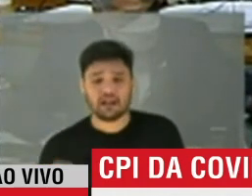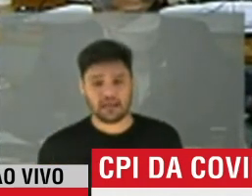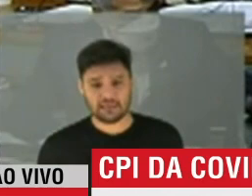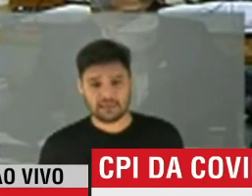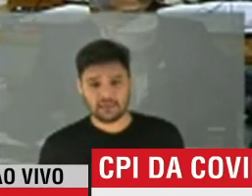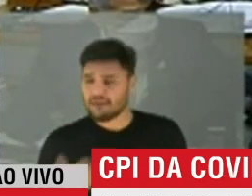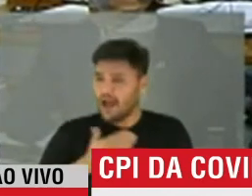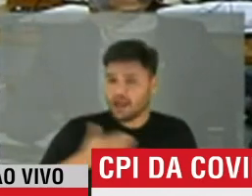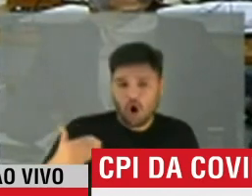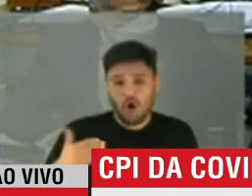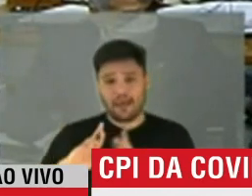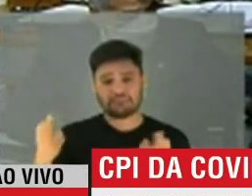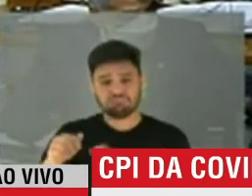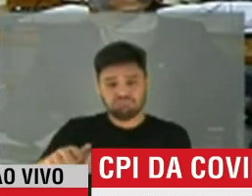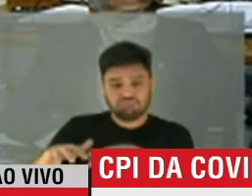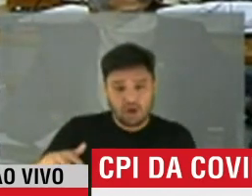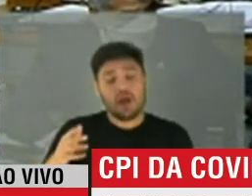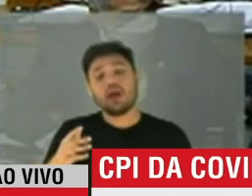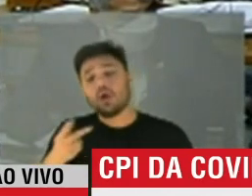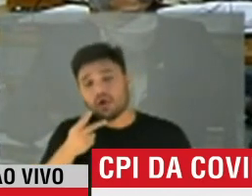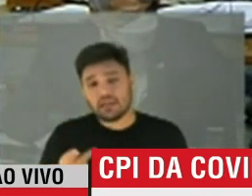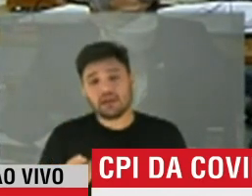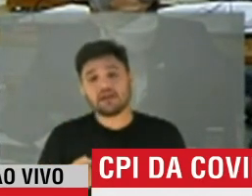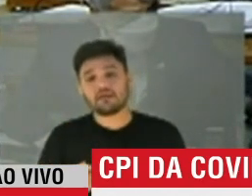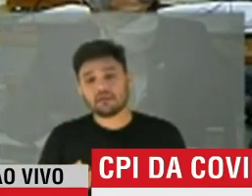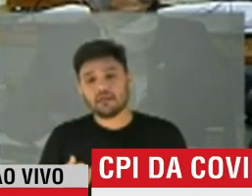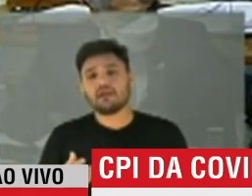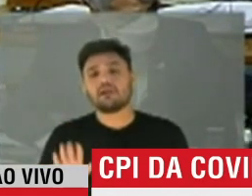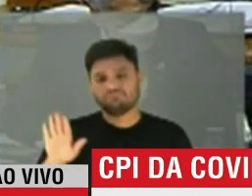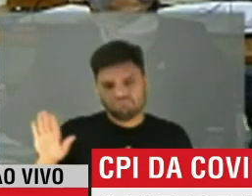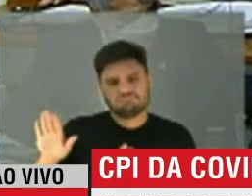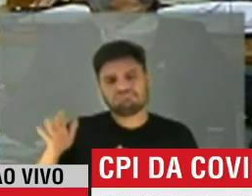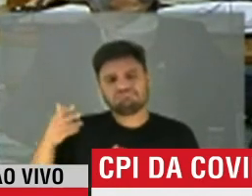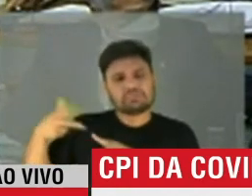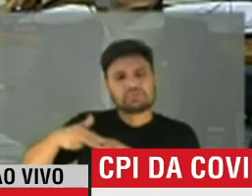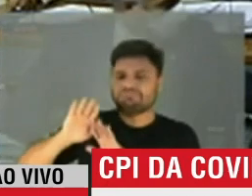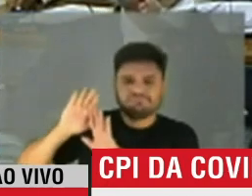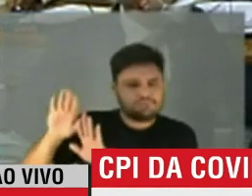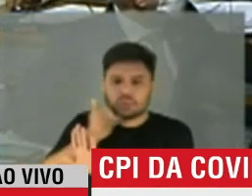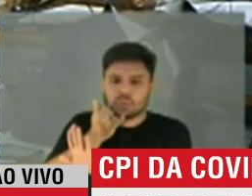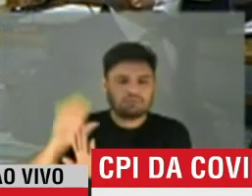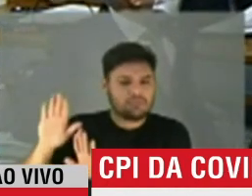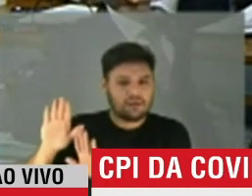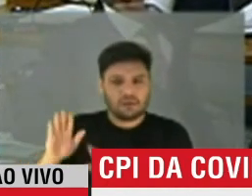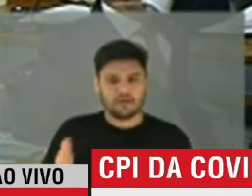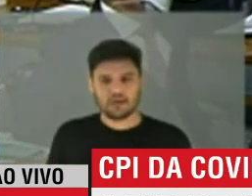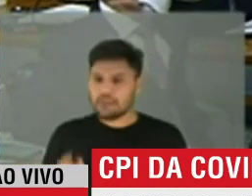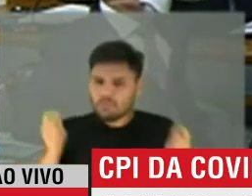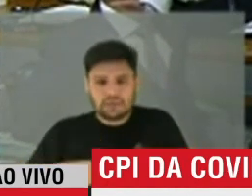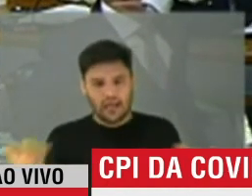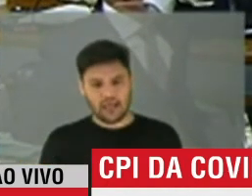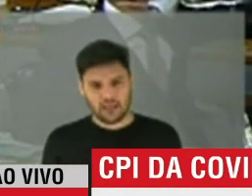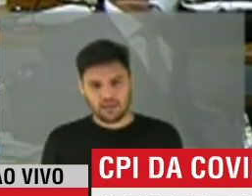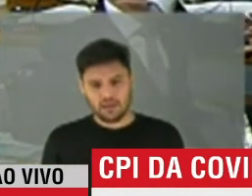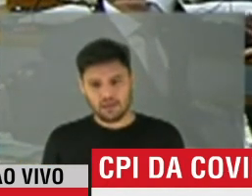aí começa a ordem do dia. Eu só gostaria... Vai estar garantido. Não, de senhor, desculpa, mas também ninguém aguenta, gente,